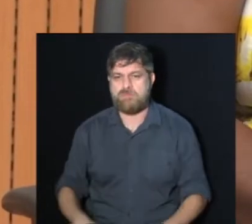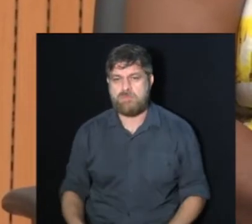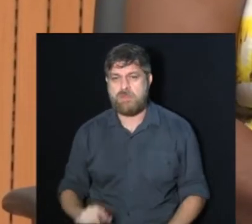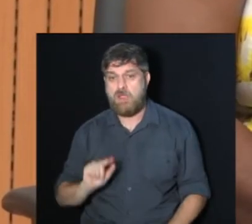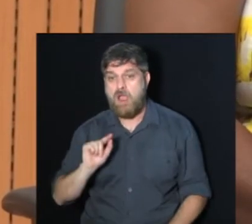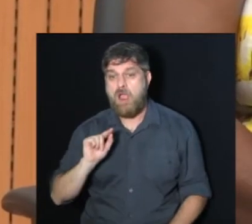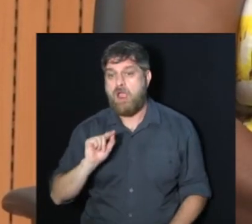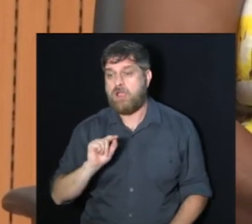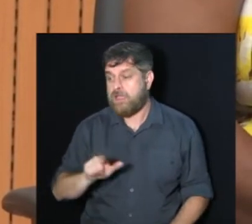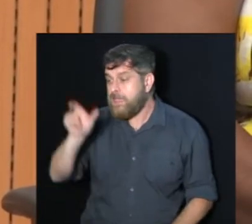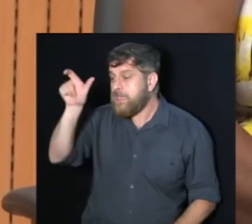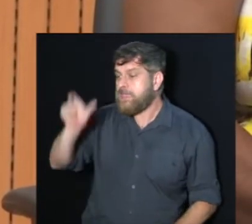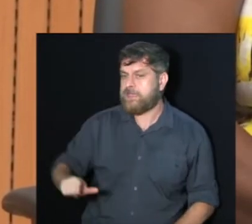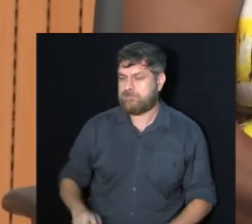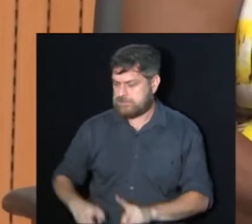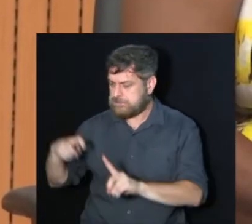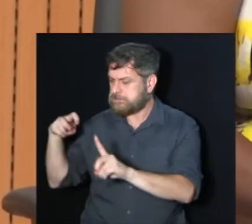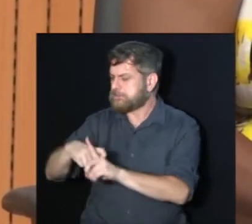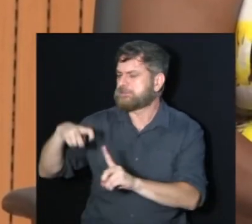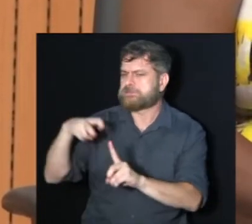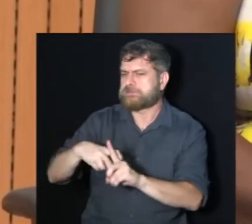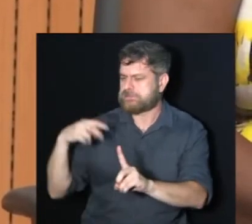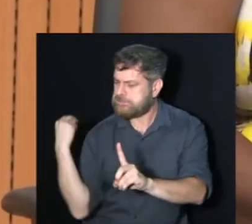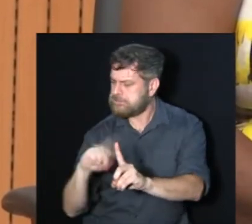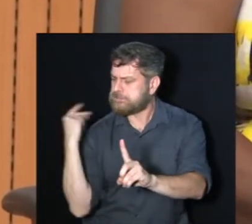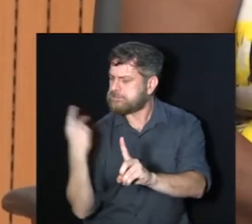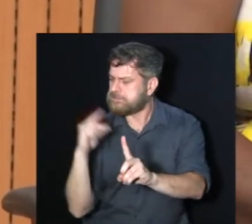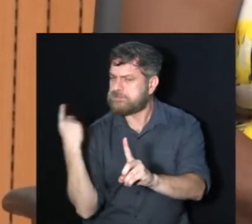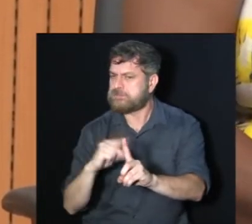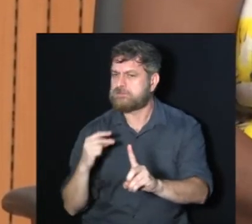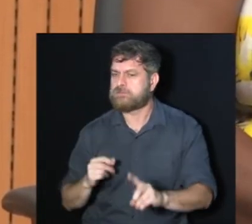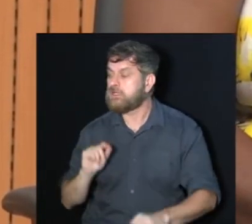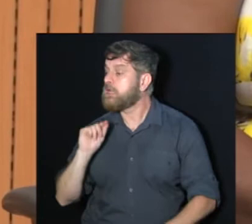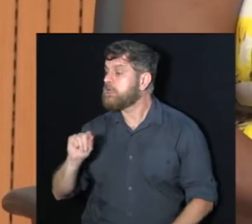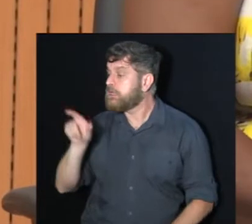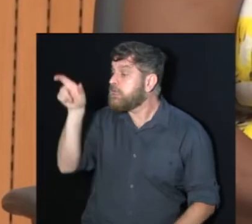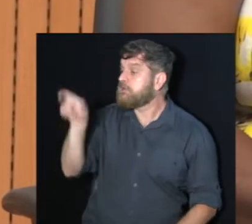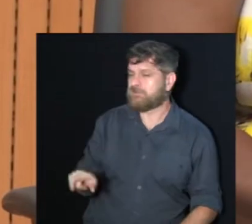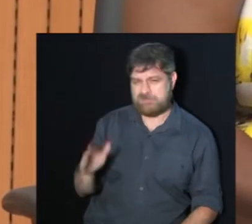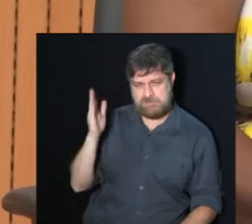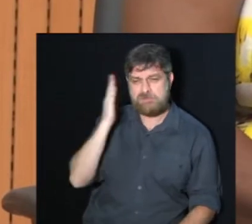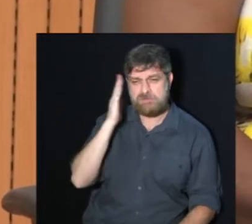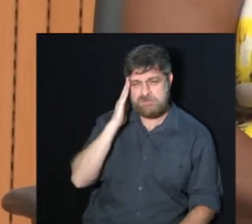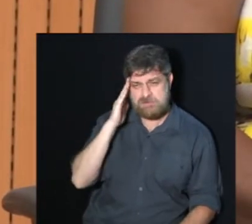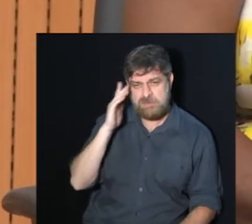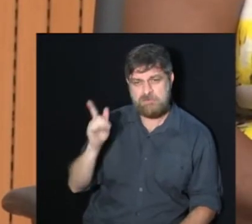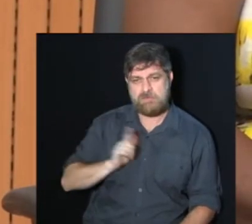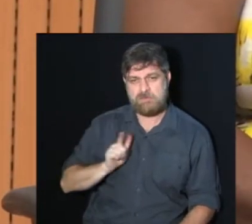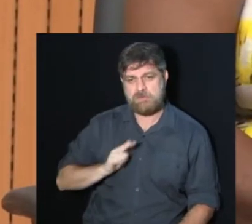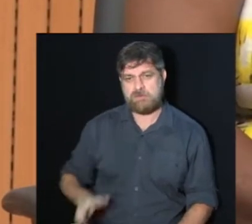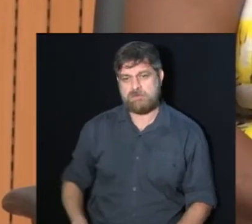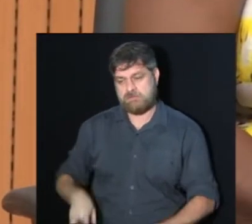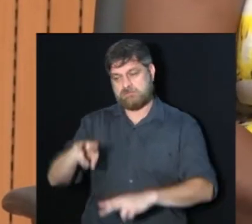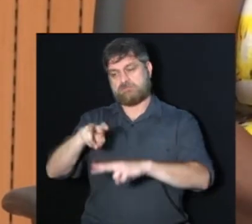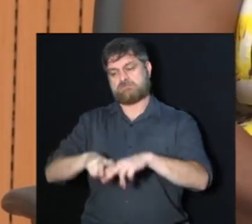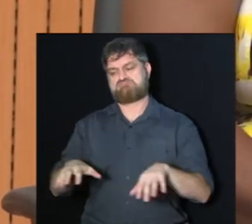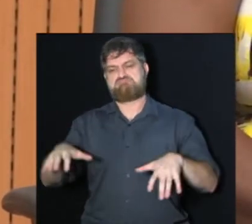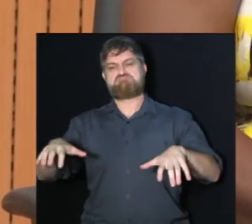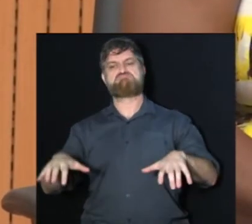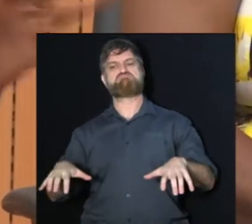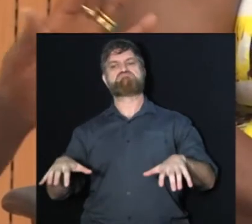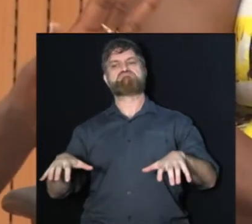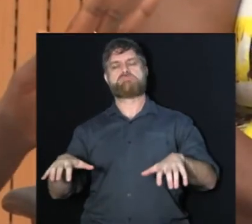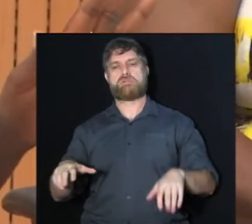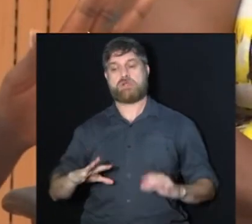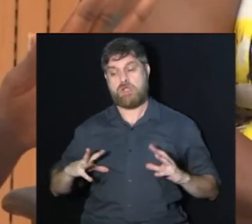Qual é o capitão do mato? Né? Vocês sabem quem é o capitão do mato? Está aí, está sentado na cadeira.